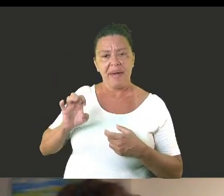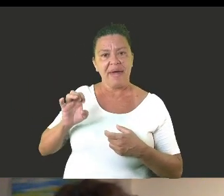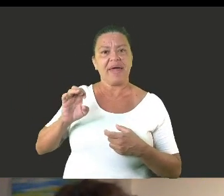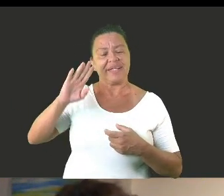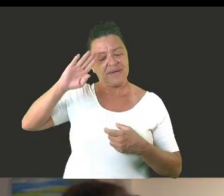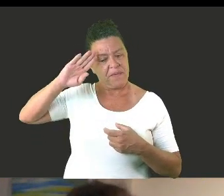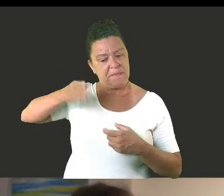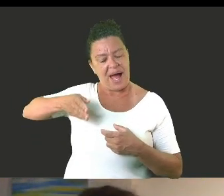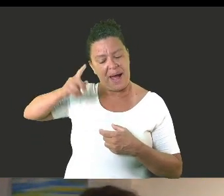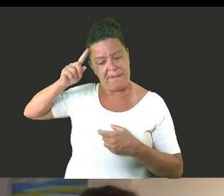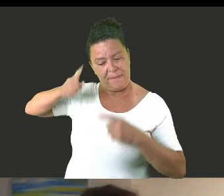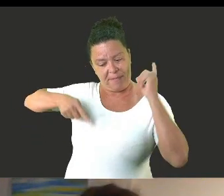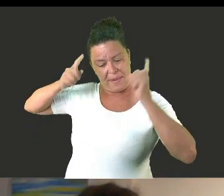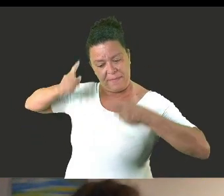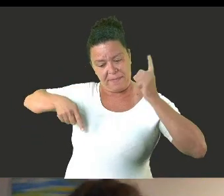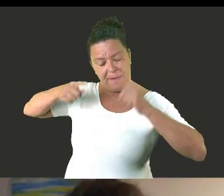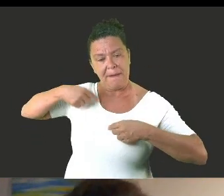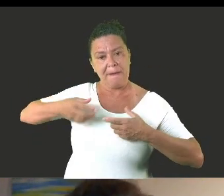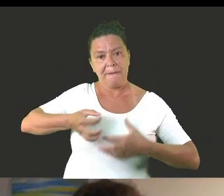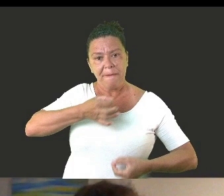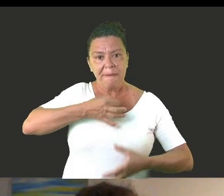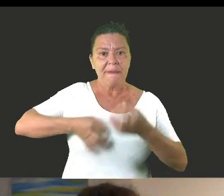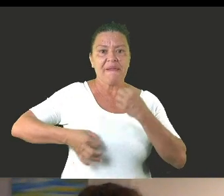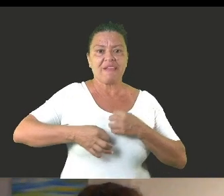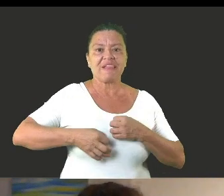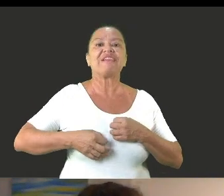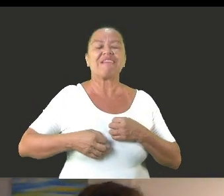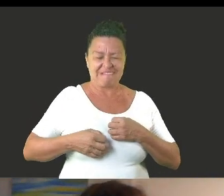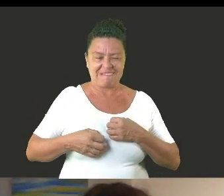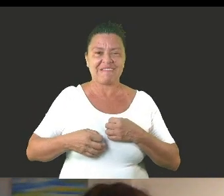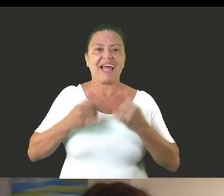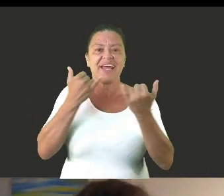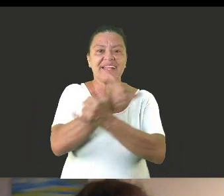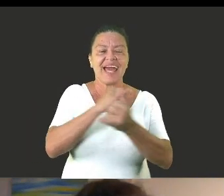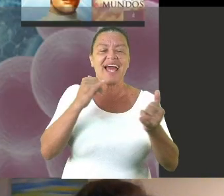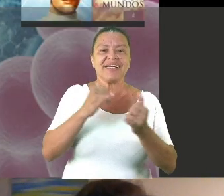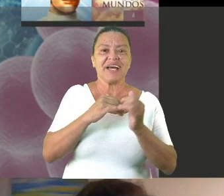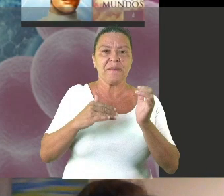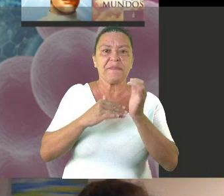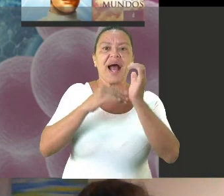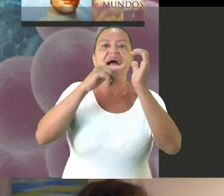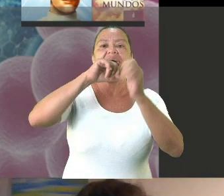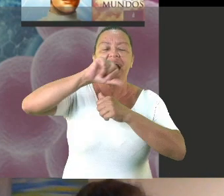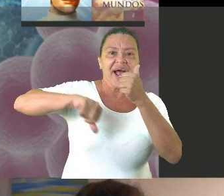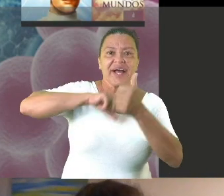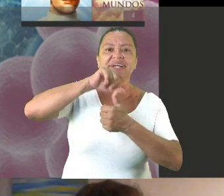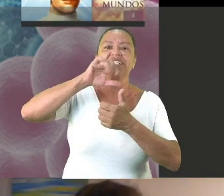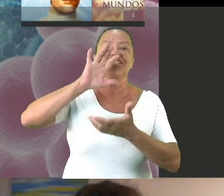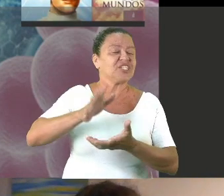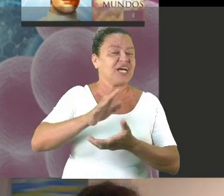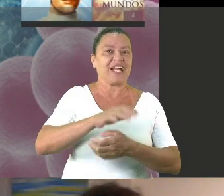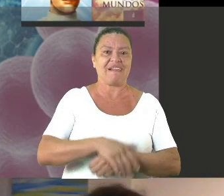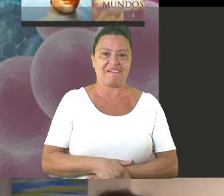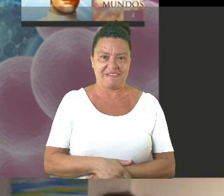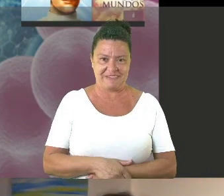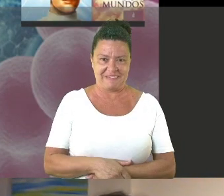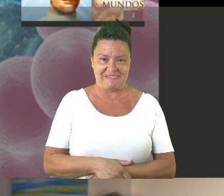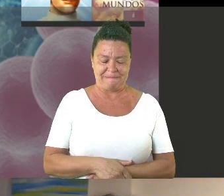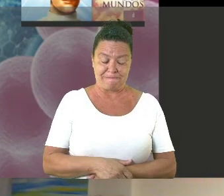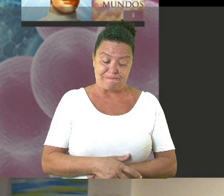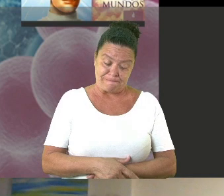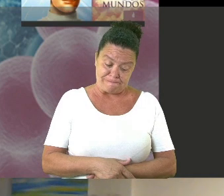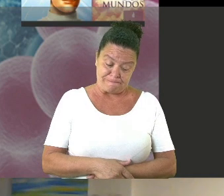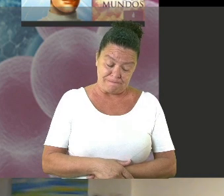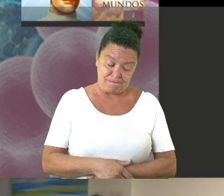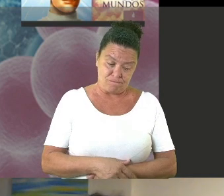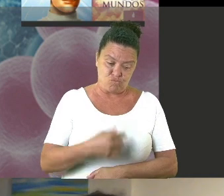a cada uma das nossas células, que é a parada final dessa energia devidamente transmutada. A gente,